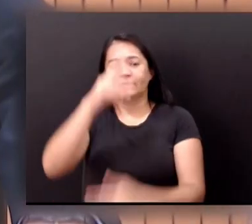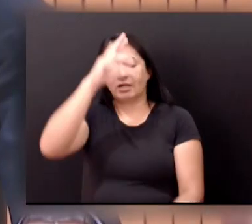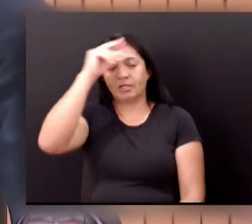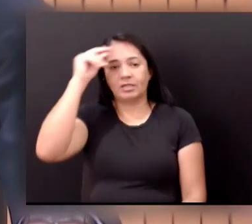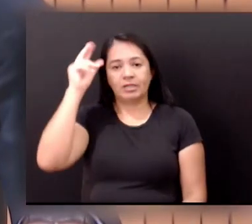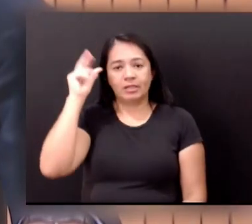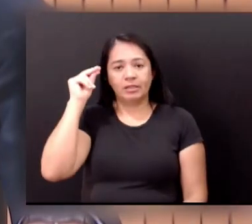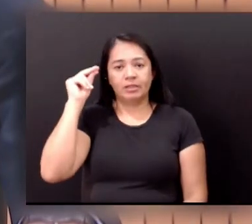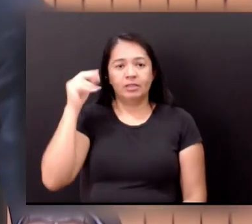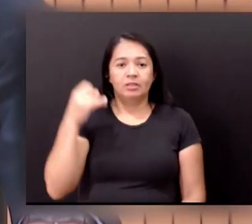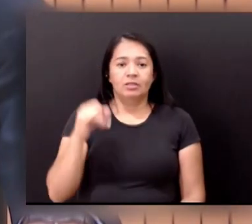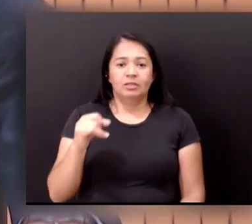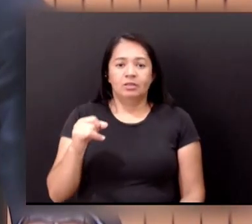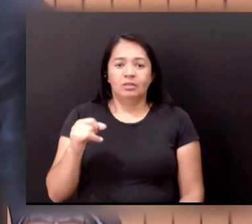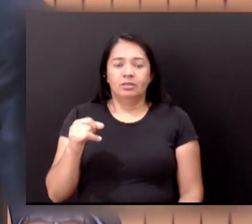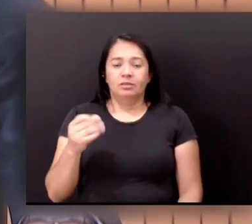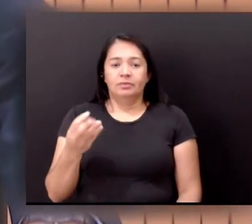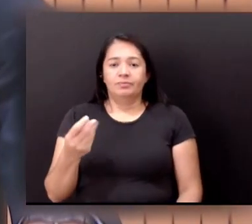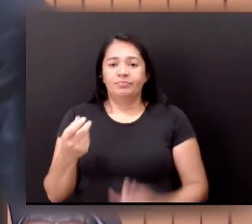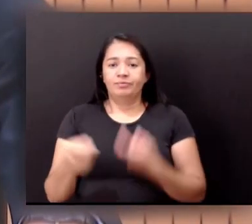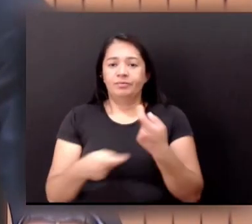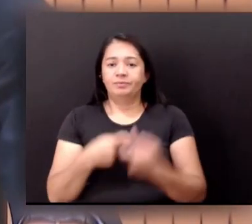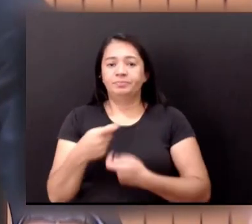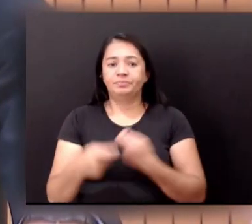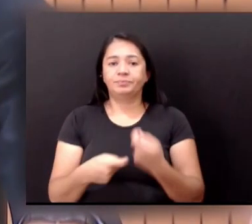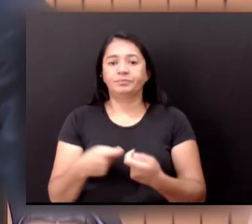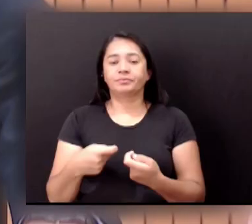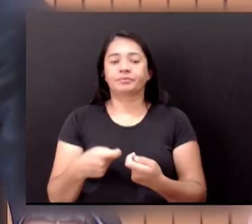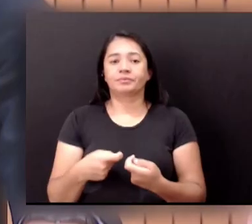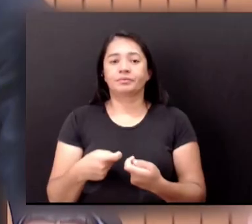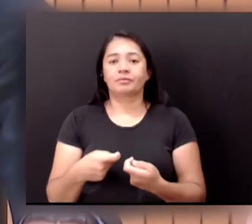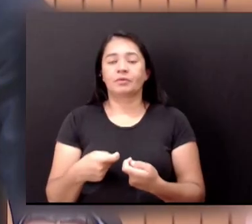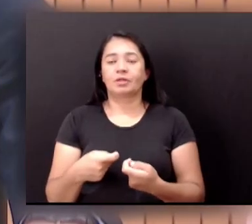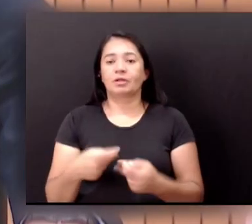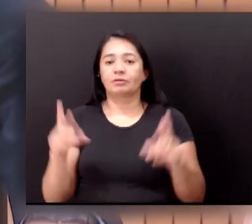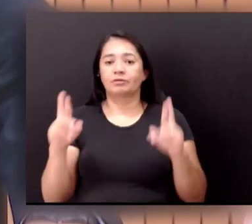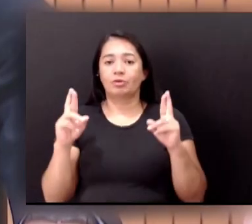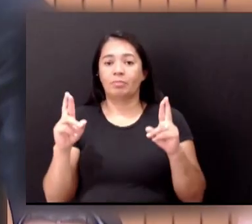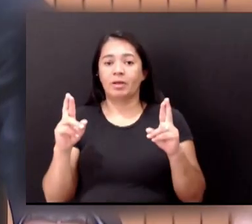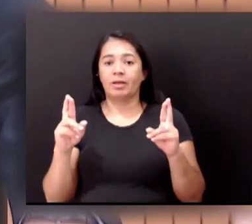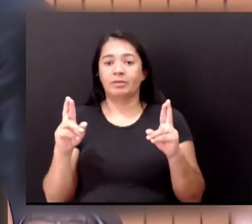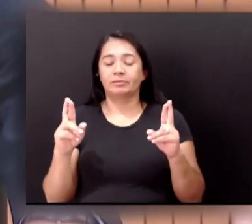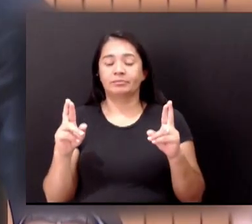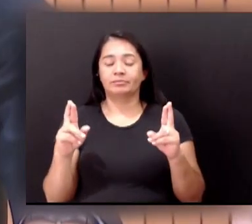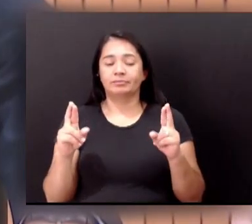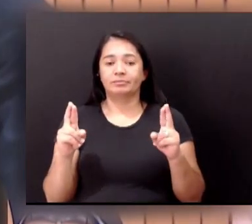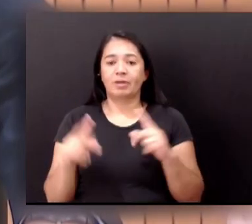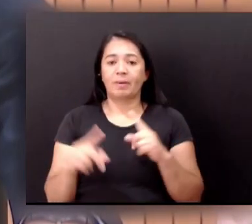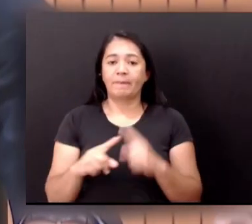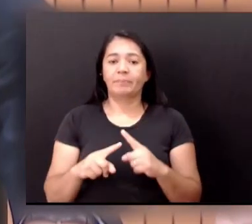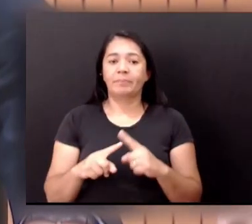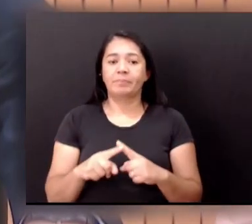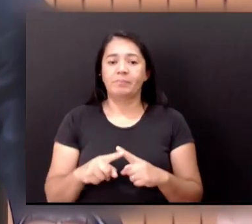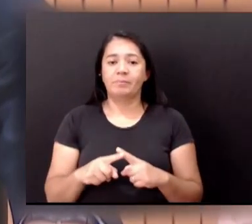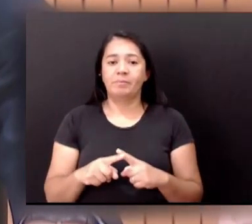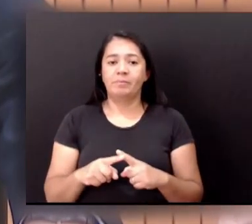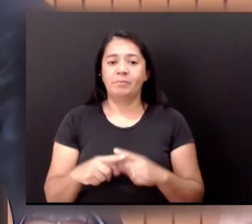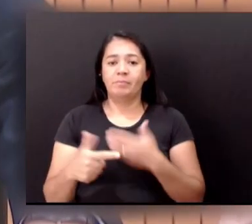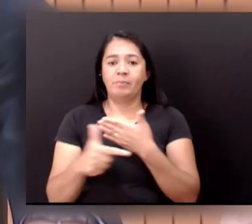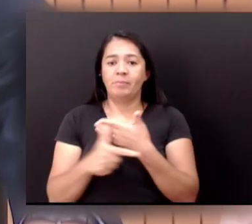o administrador daquela área futuramente, tomara que sim, porque é papel da Câmara